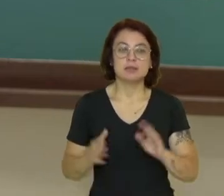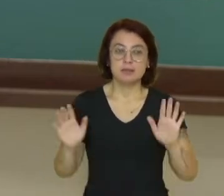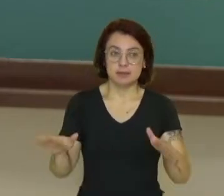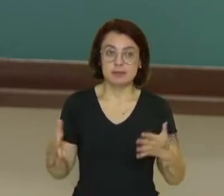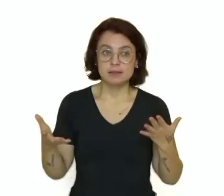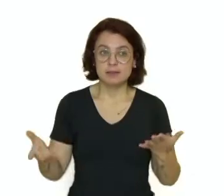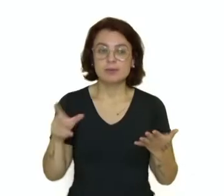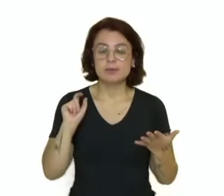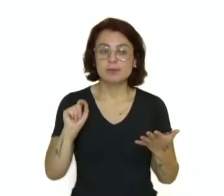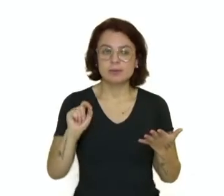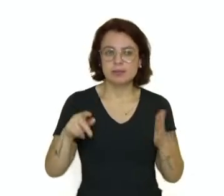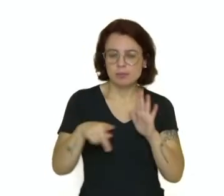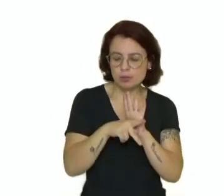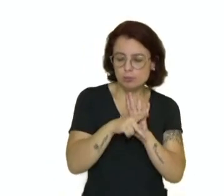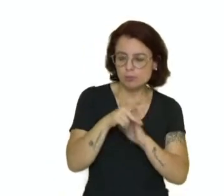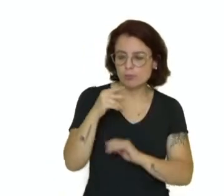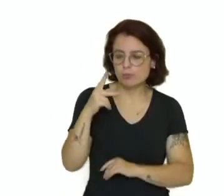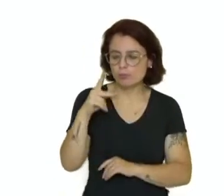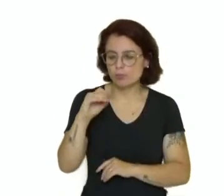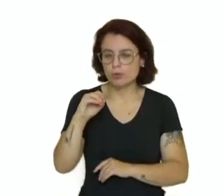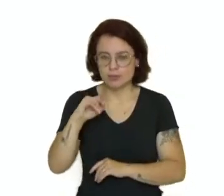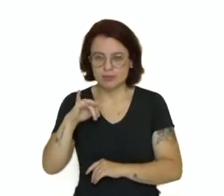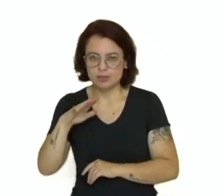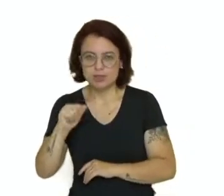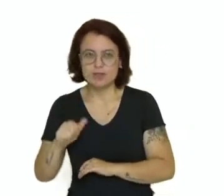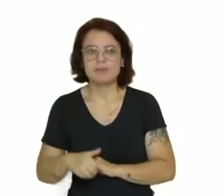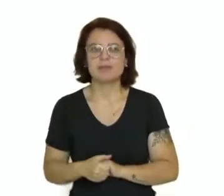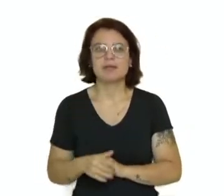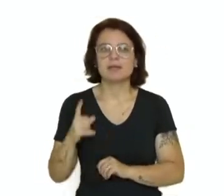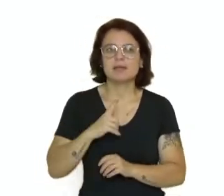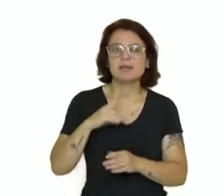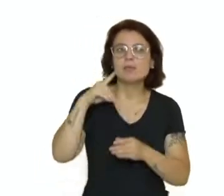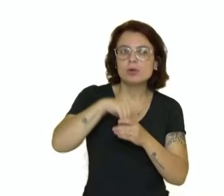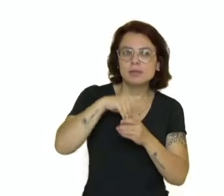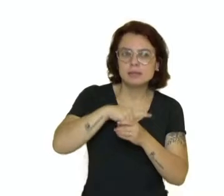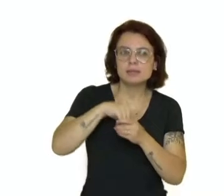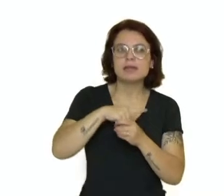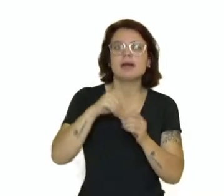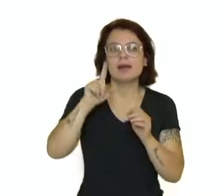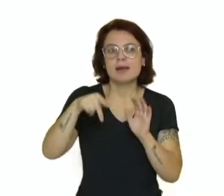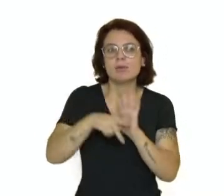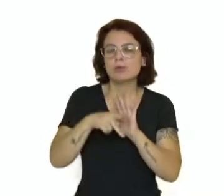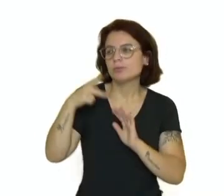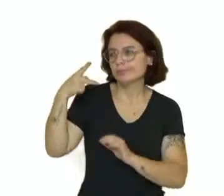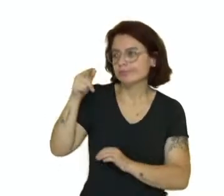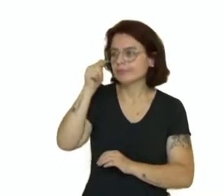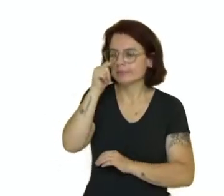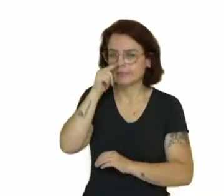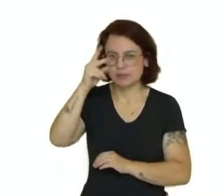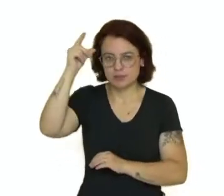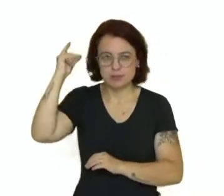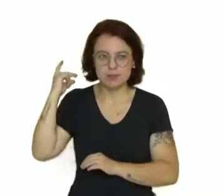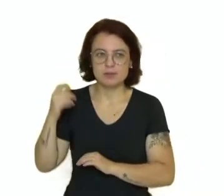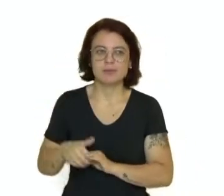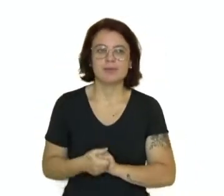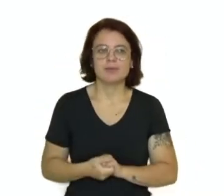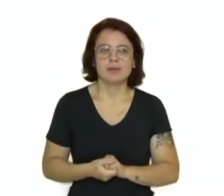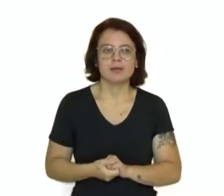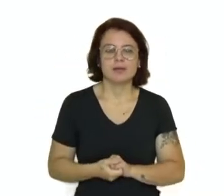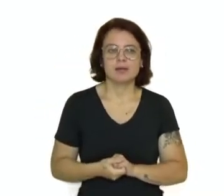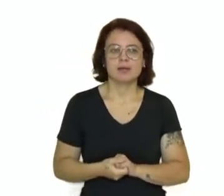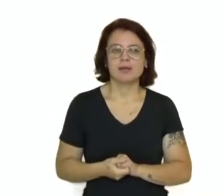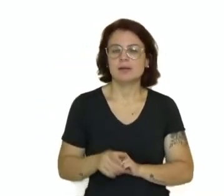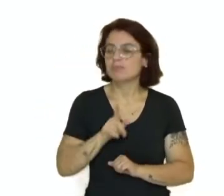Então, o berço da política e da democracia ocidental foi a Grécia Antiga. A Grécia não se constituía um reino